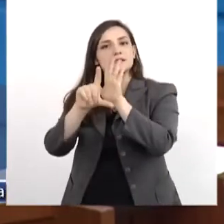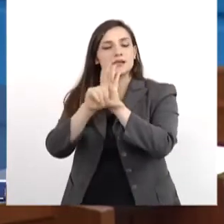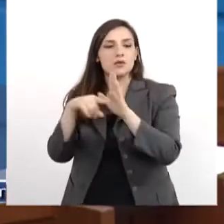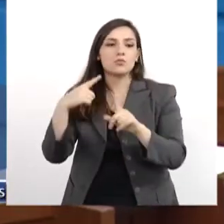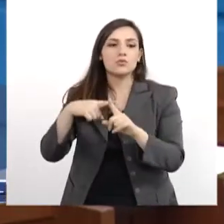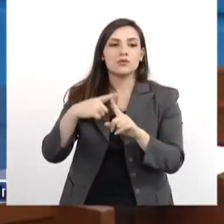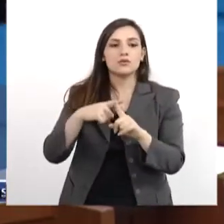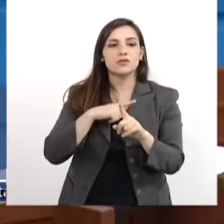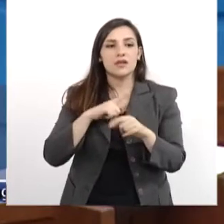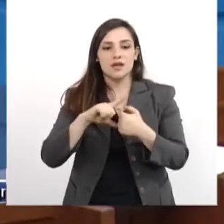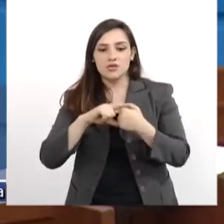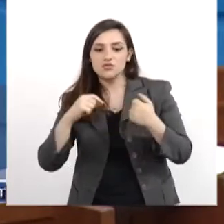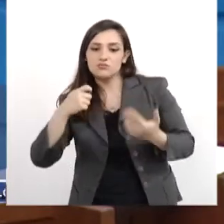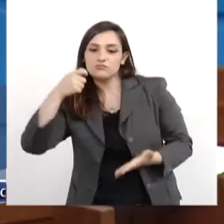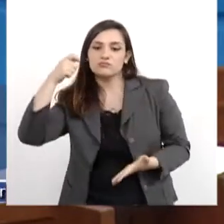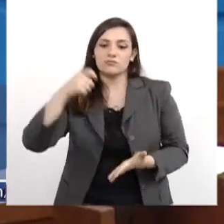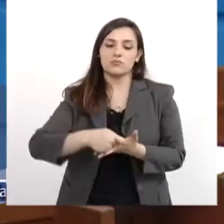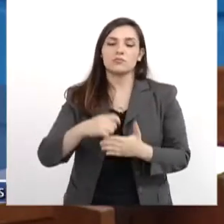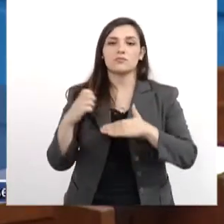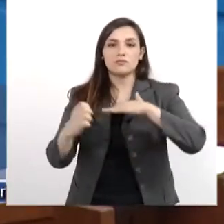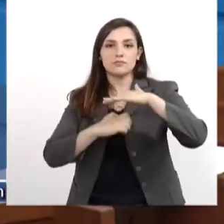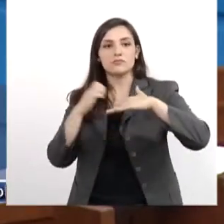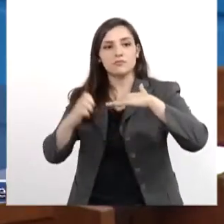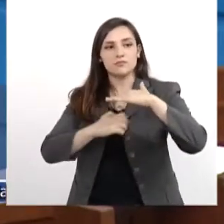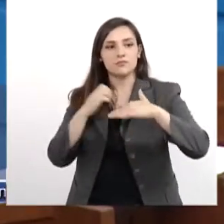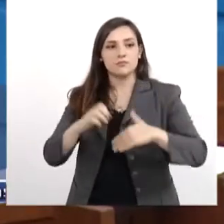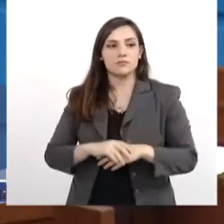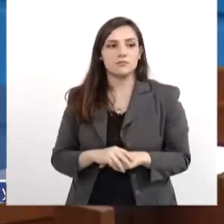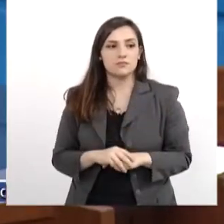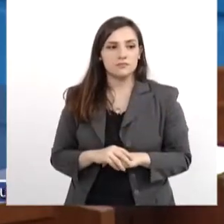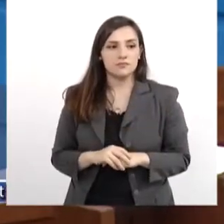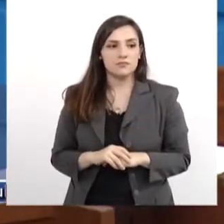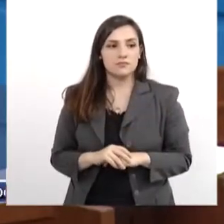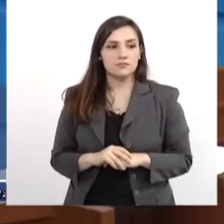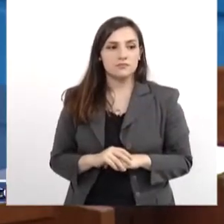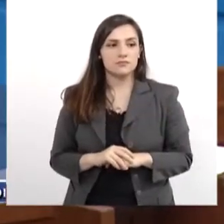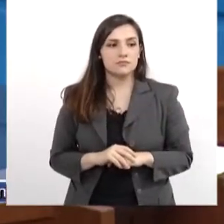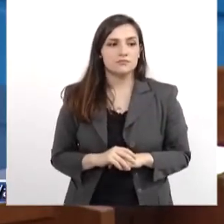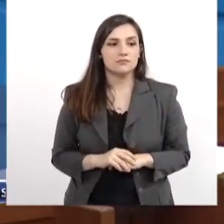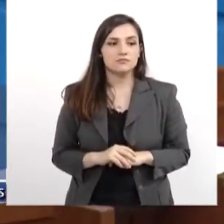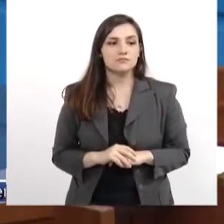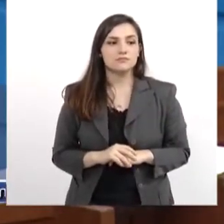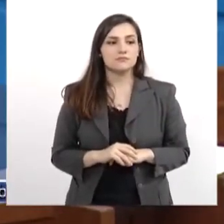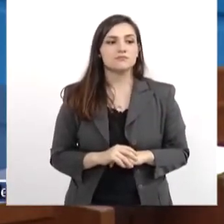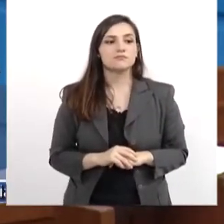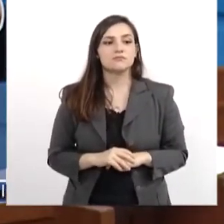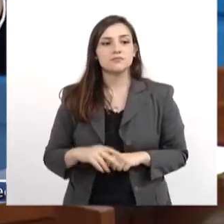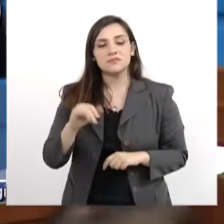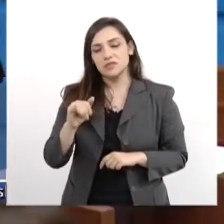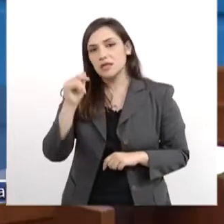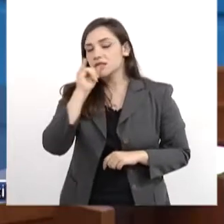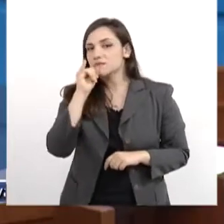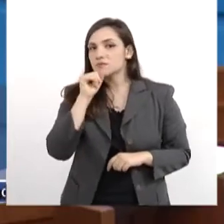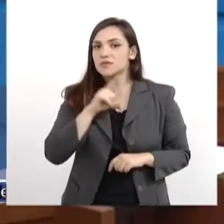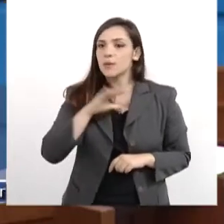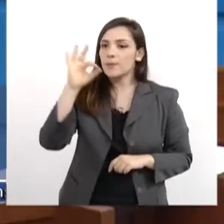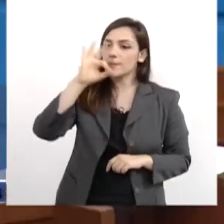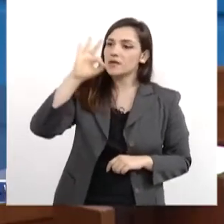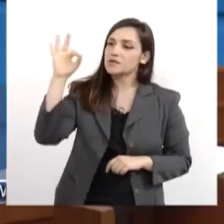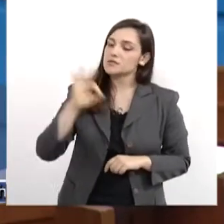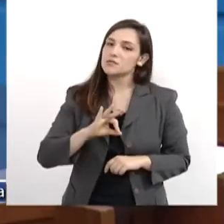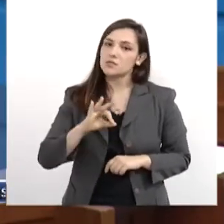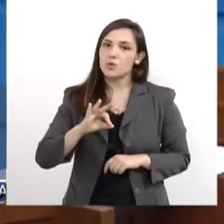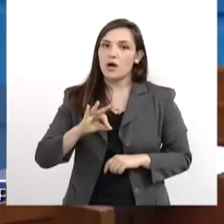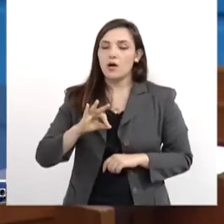dispositivo obrigando as empresas que têm um determinado número de funcionários, tem acima